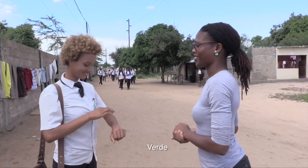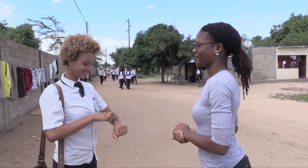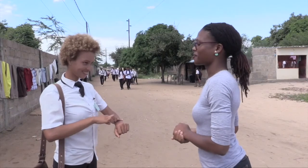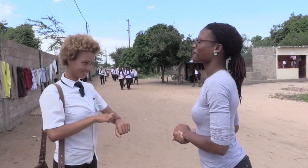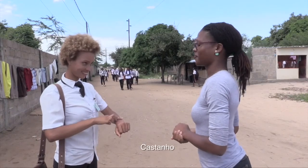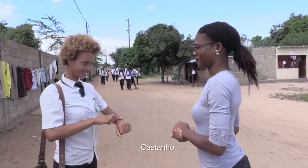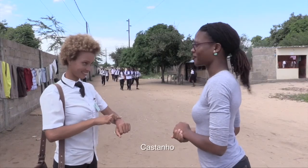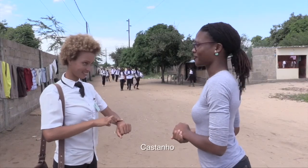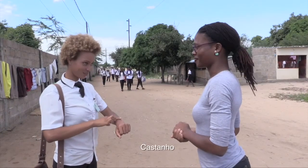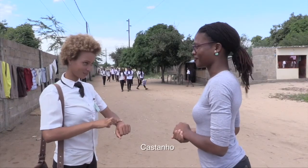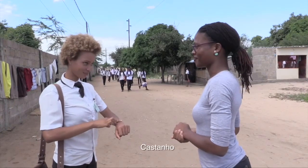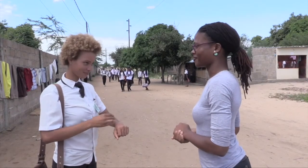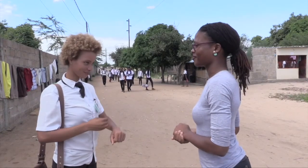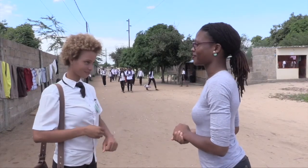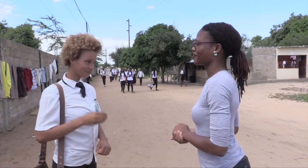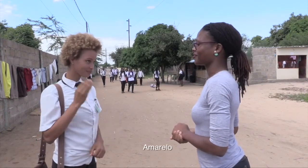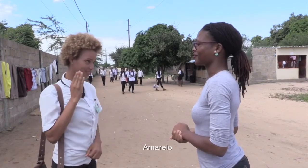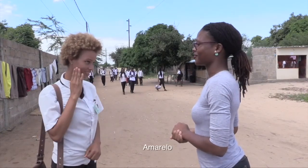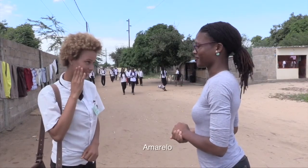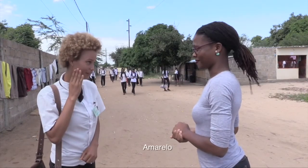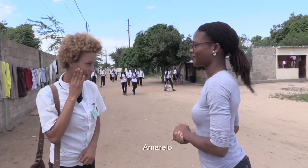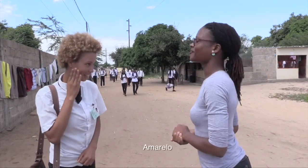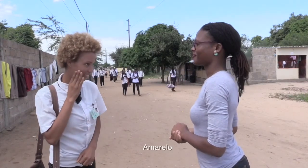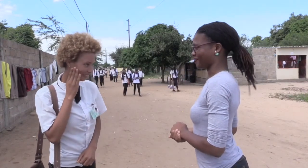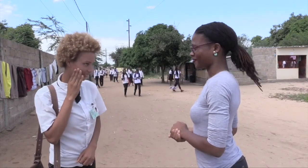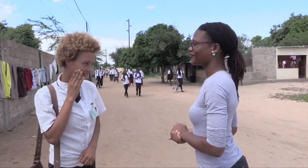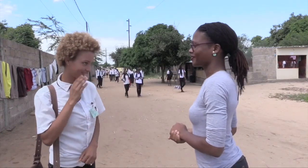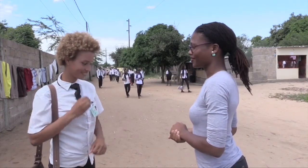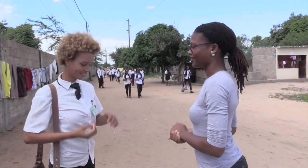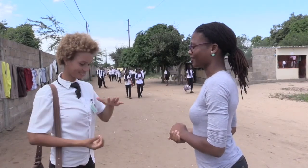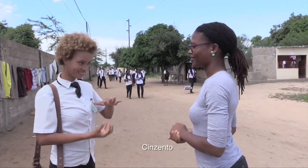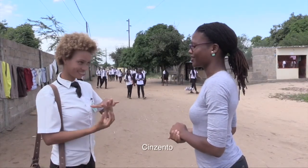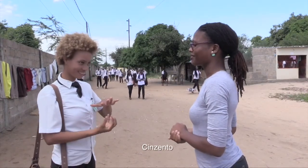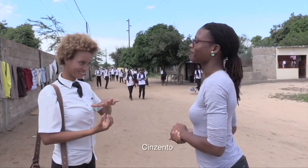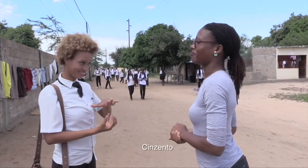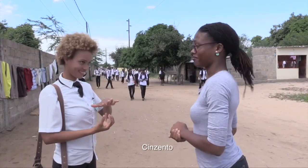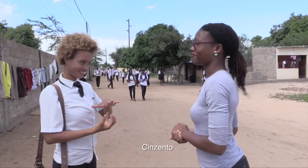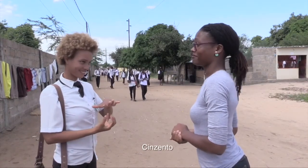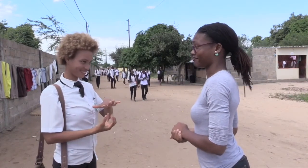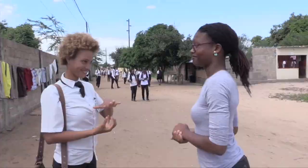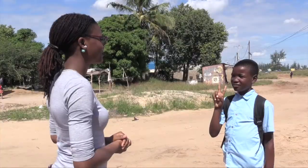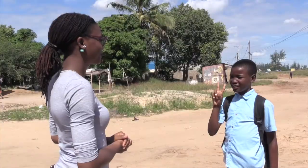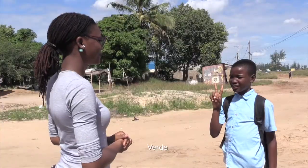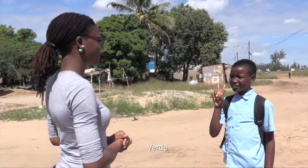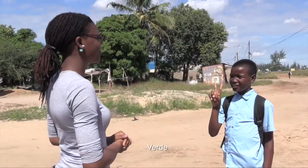castanho, amarelo, cinzento.